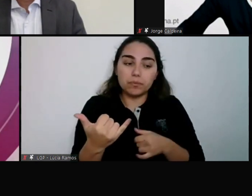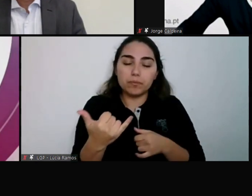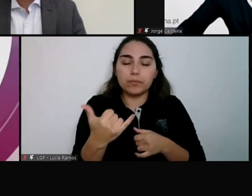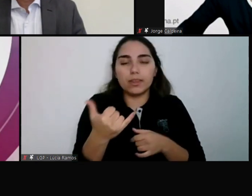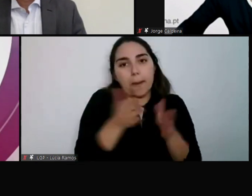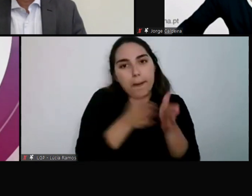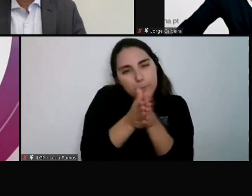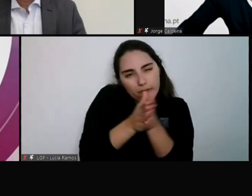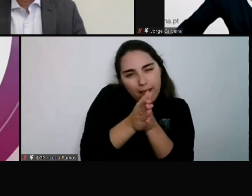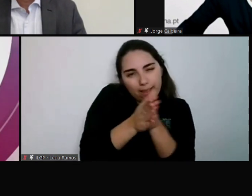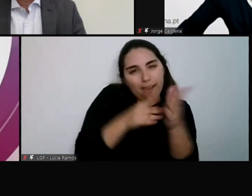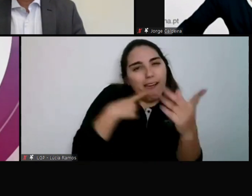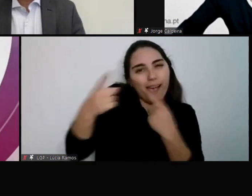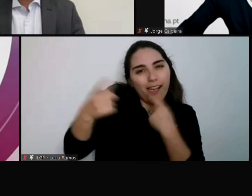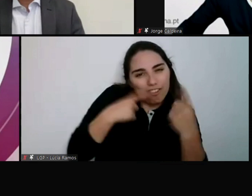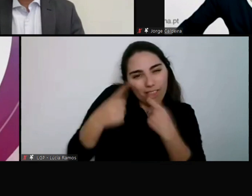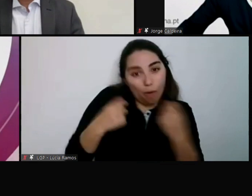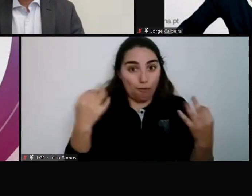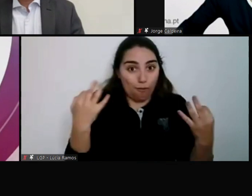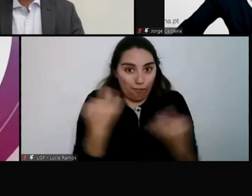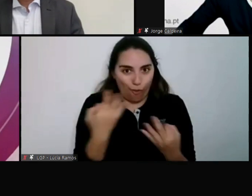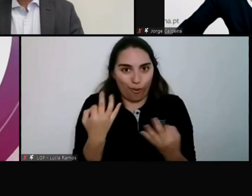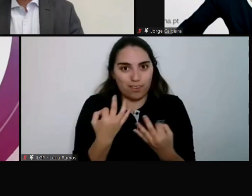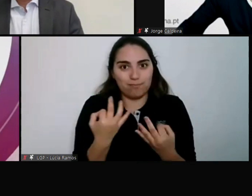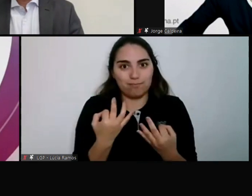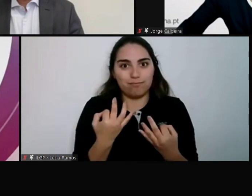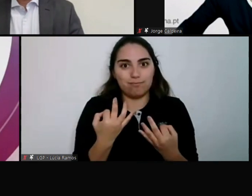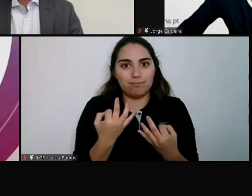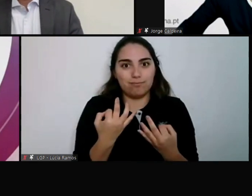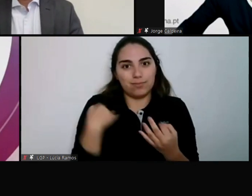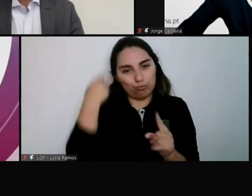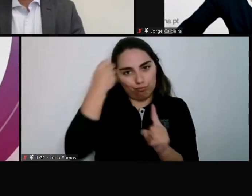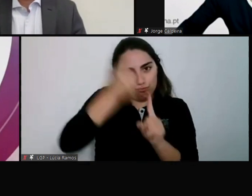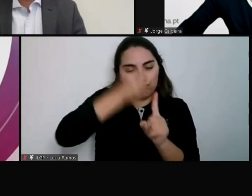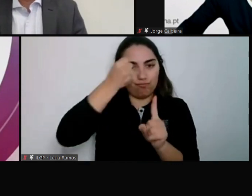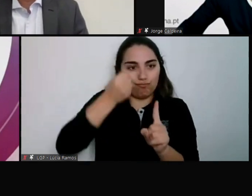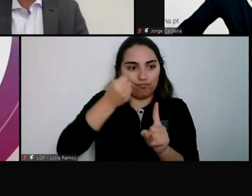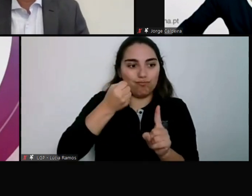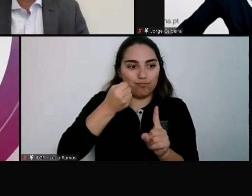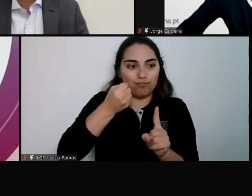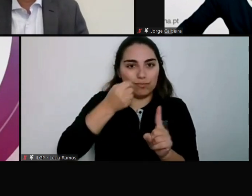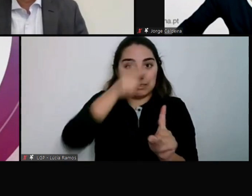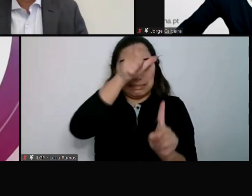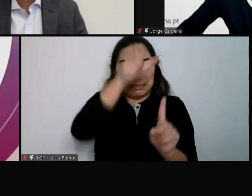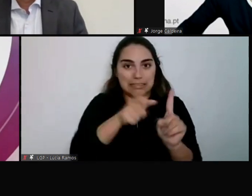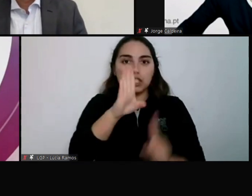foram colocadas, eu desafiava agora o professor Jorge Caldeira,